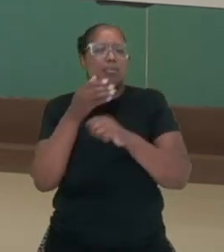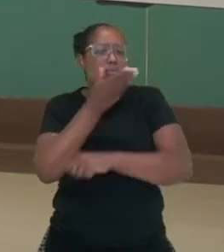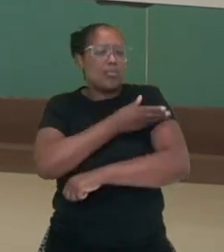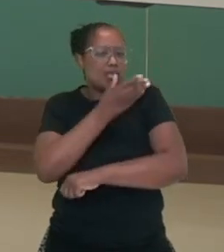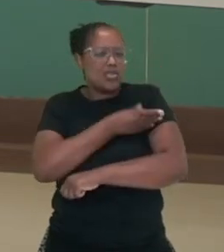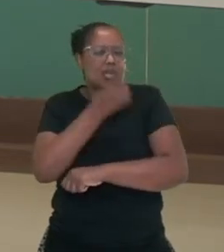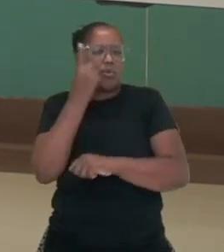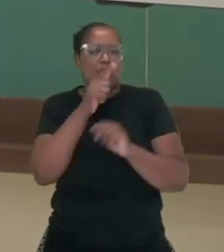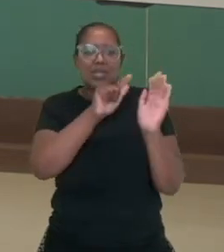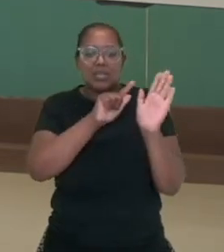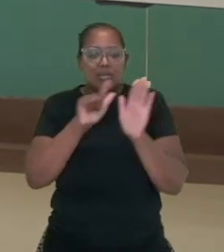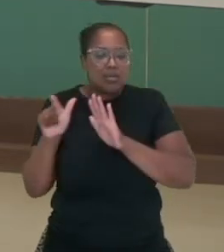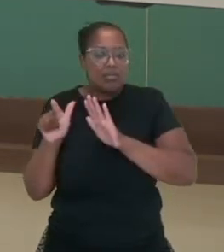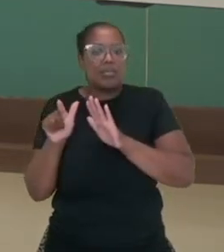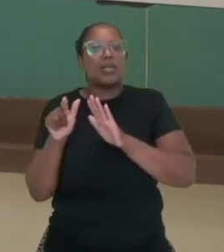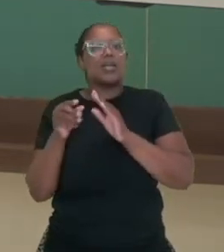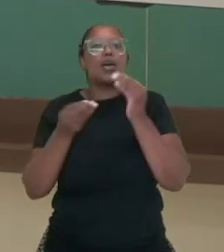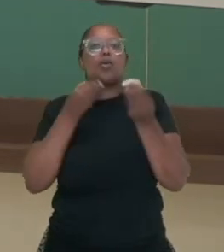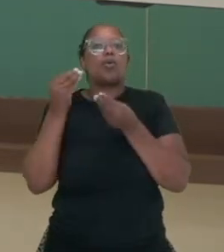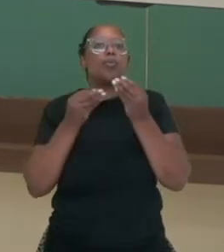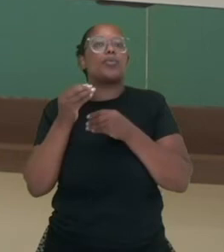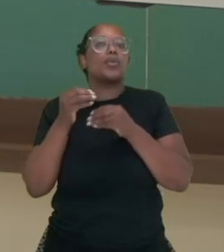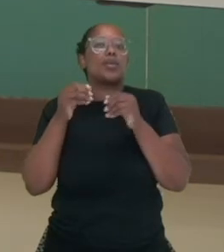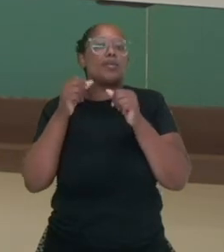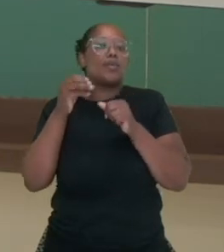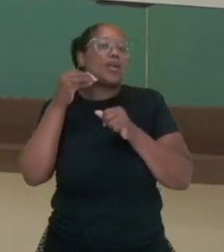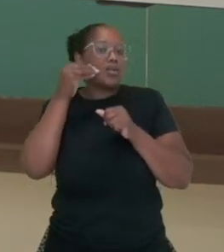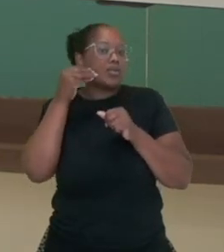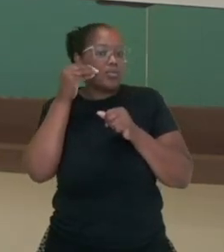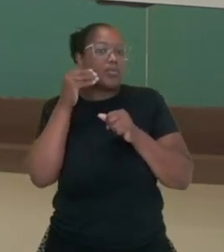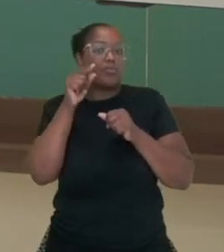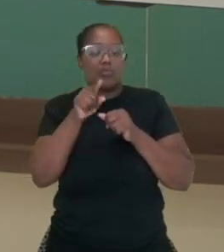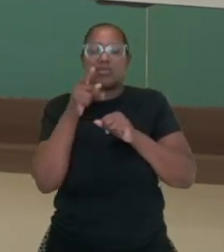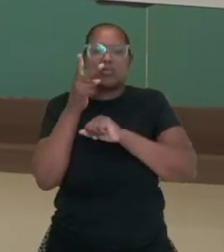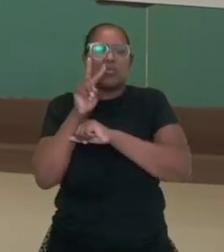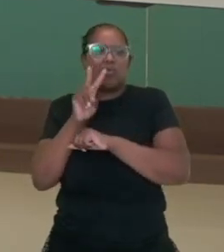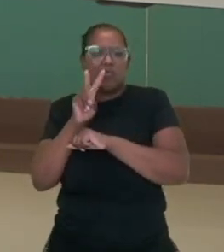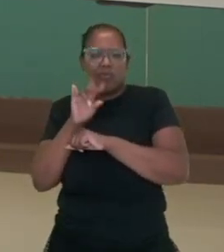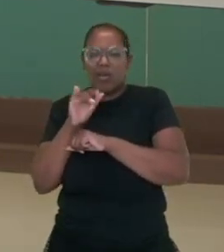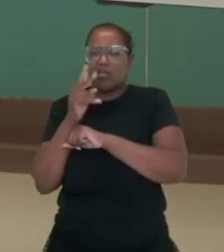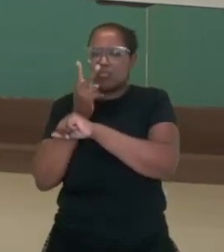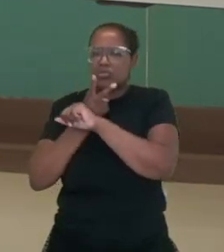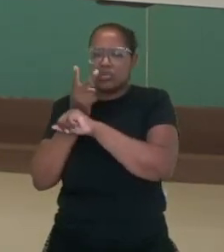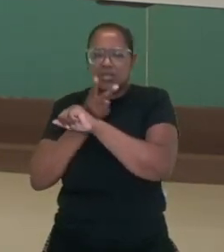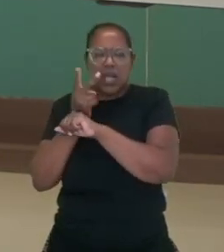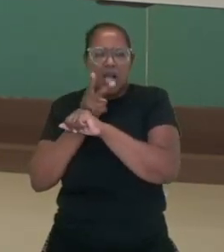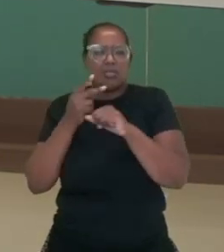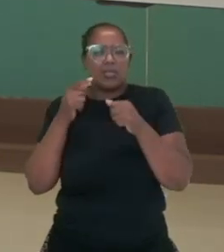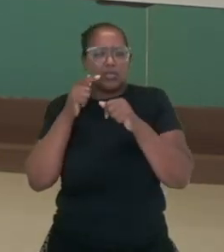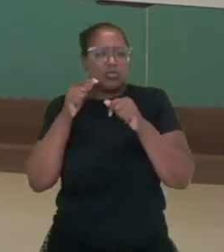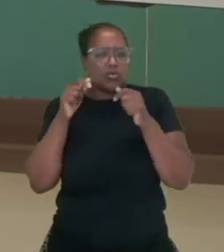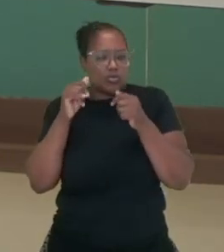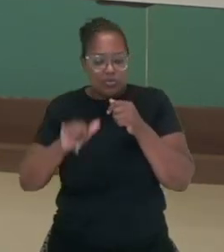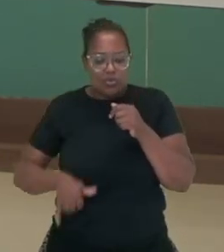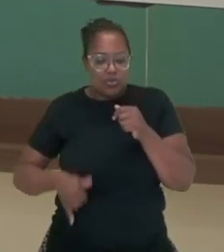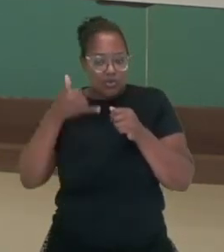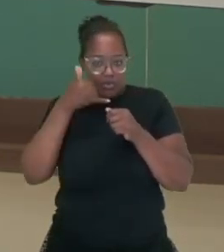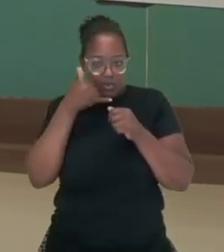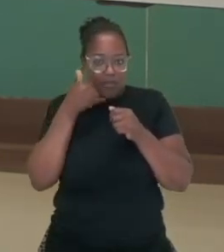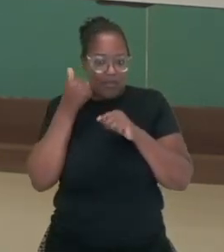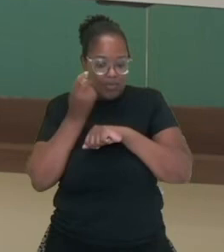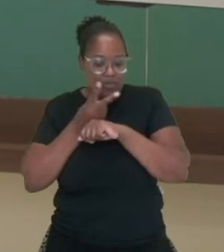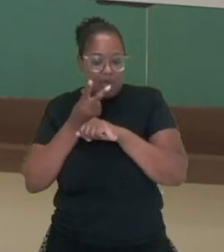finalizar, relatar para os colegas como foi a experiência. Então, você vai buscar aí na loja de aplicativos do seu celular